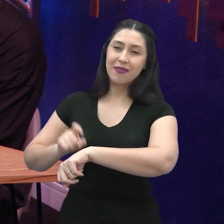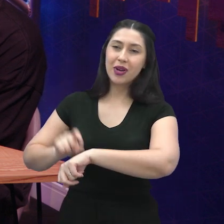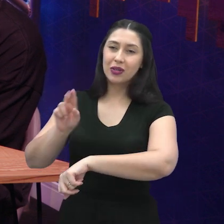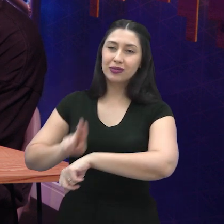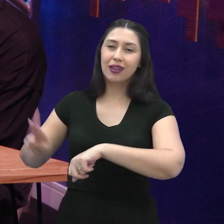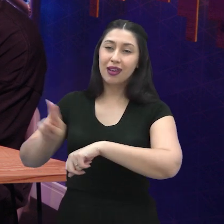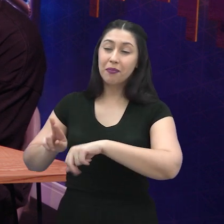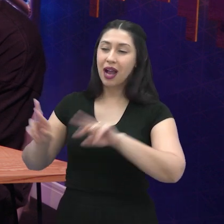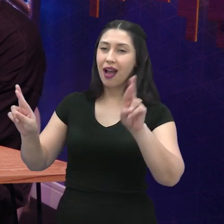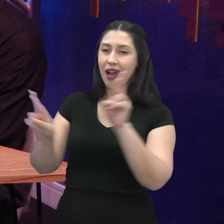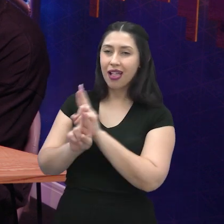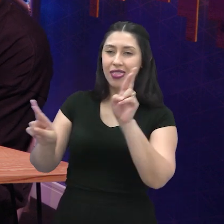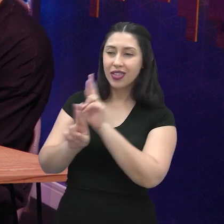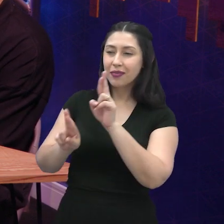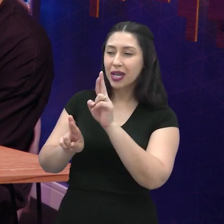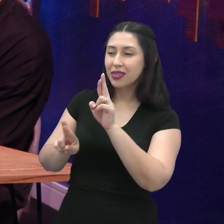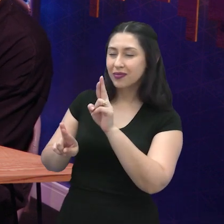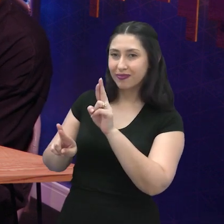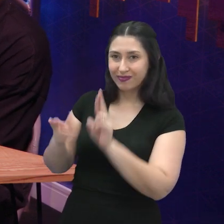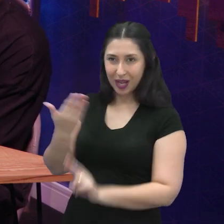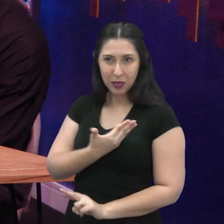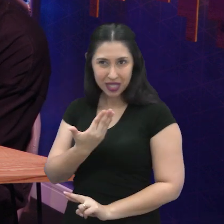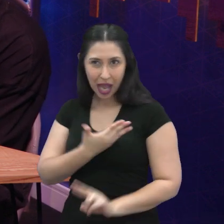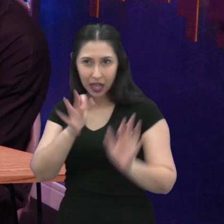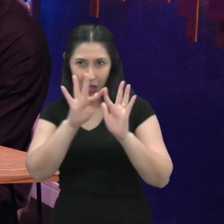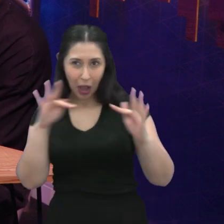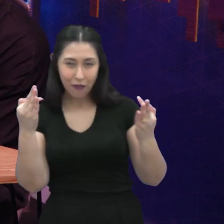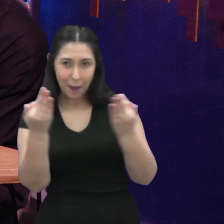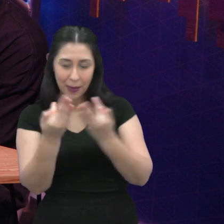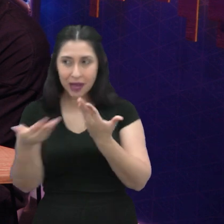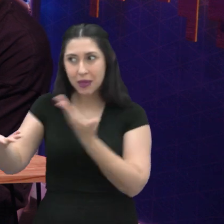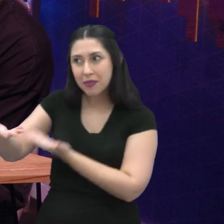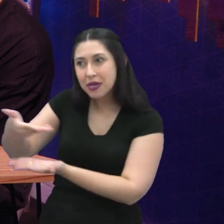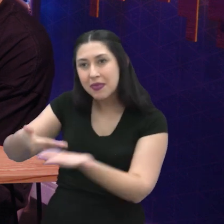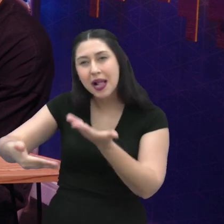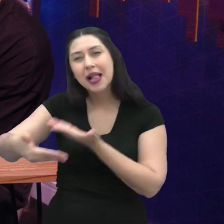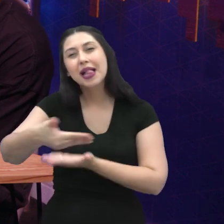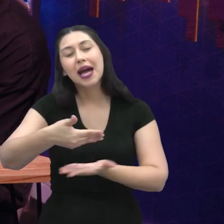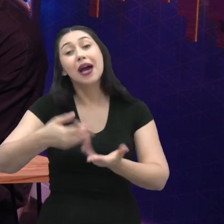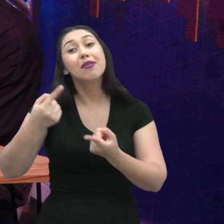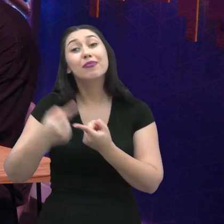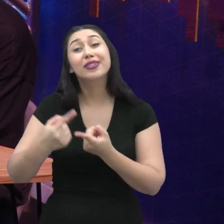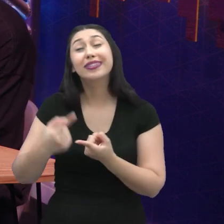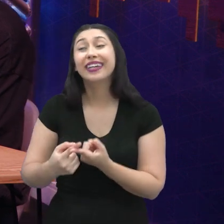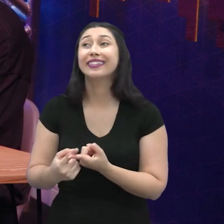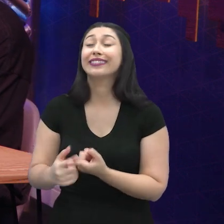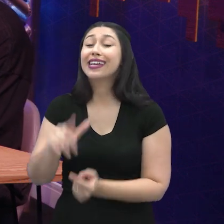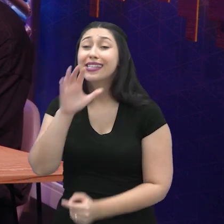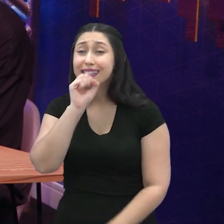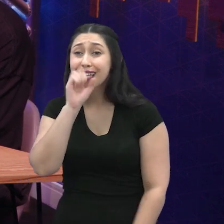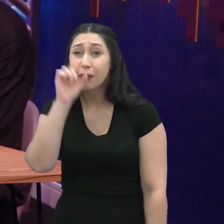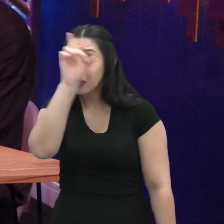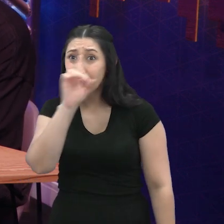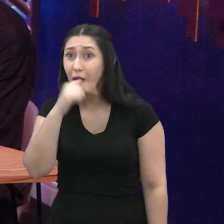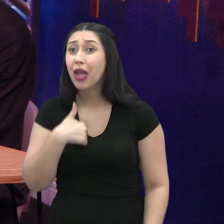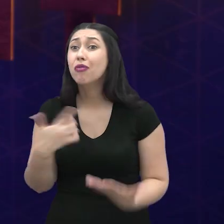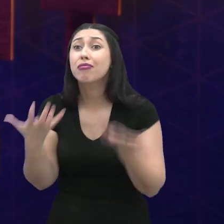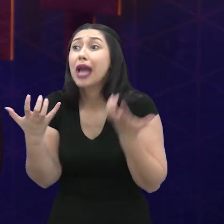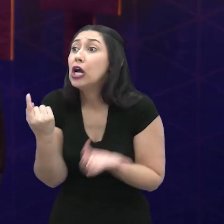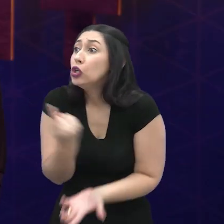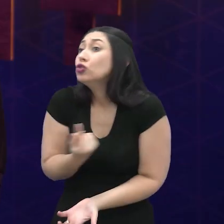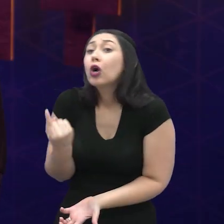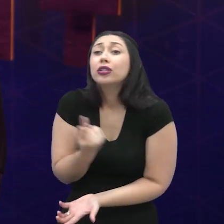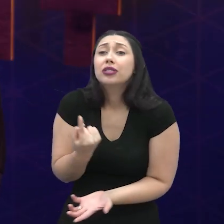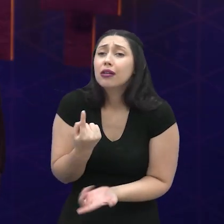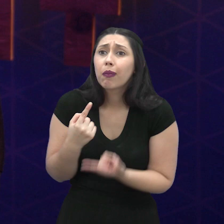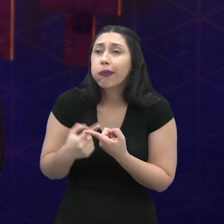meu tempo para fazer manutenções de amizade e de relações familiares. Eu adorei. Eu chego no final de semana, eu não quero